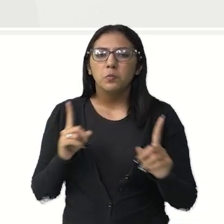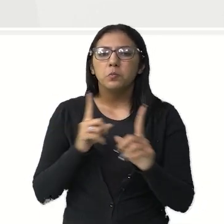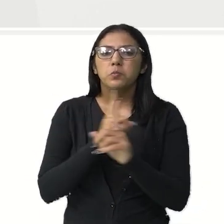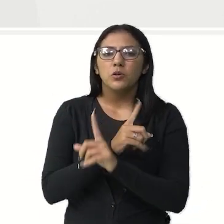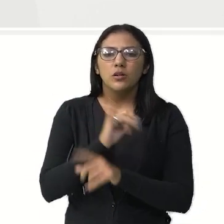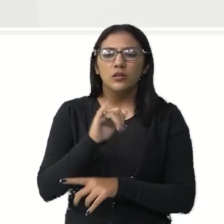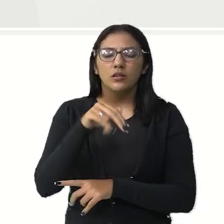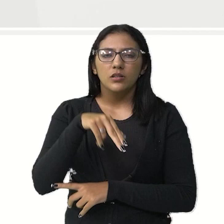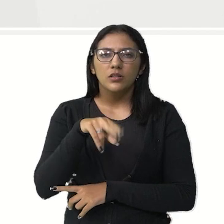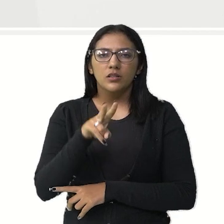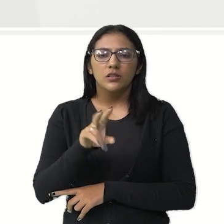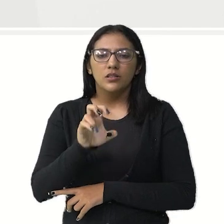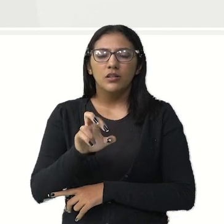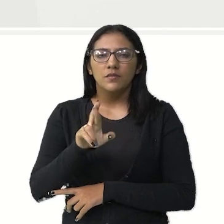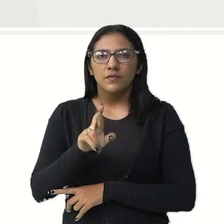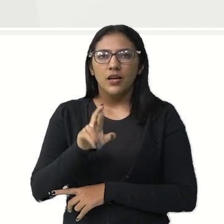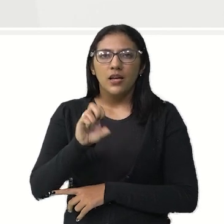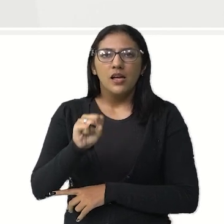inversamente